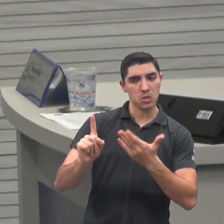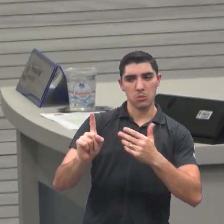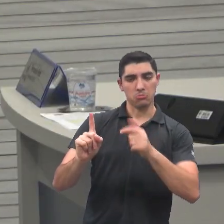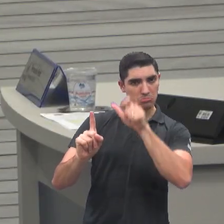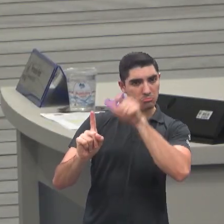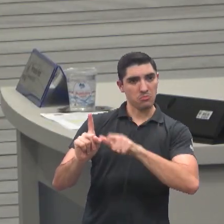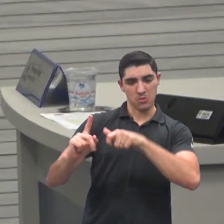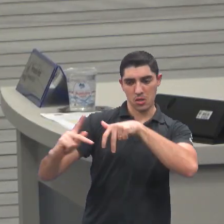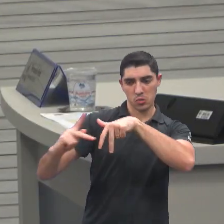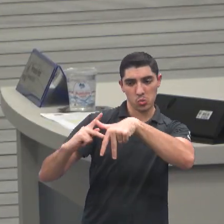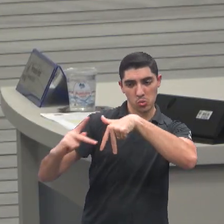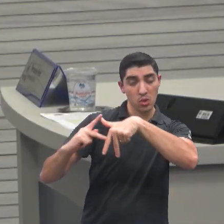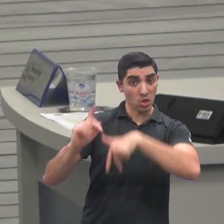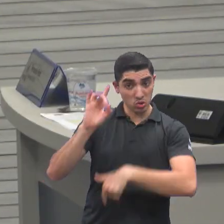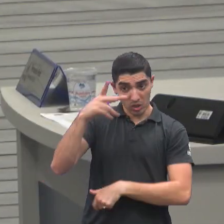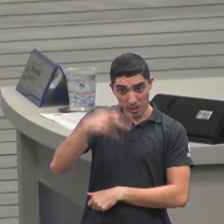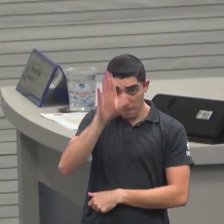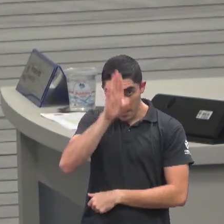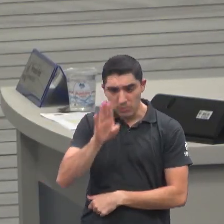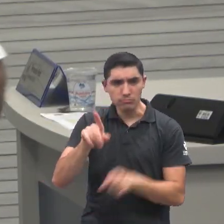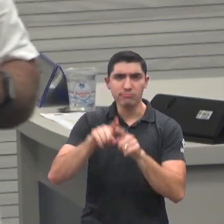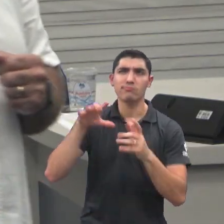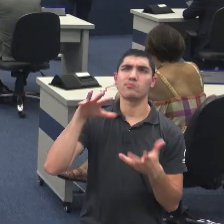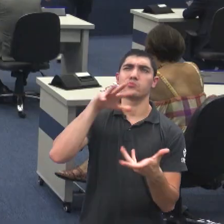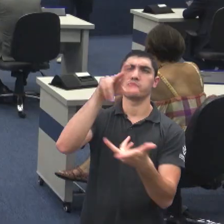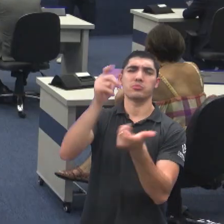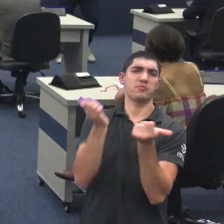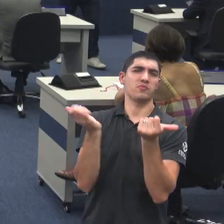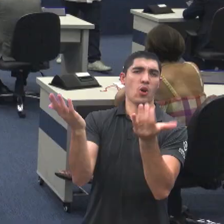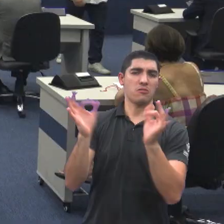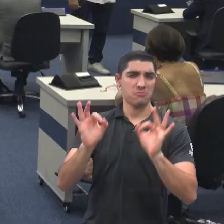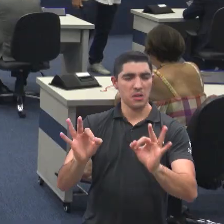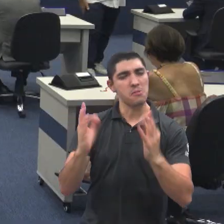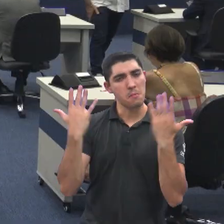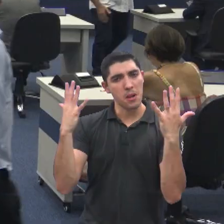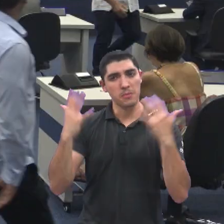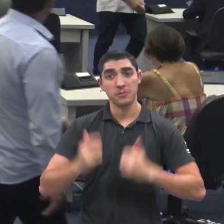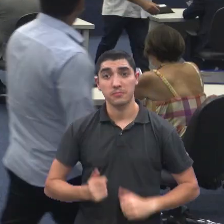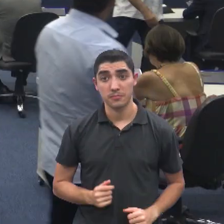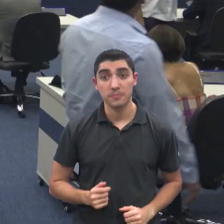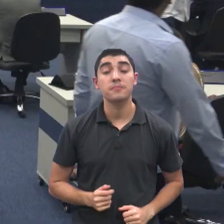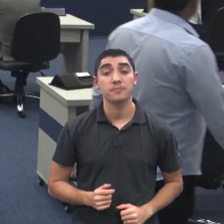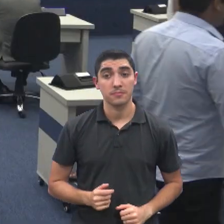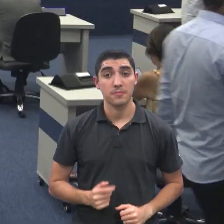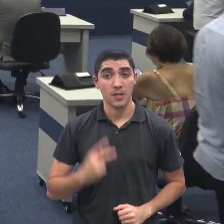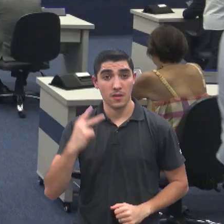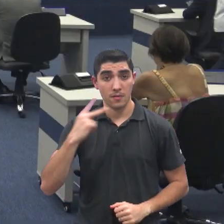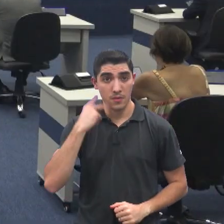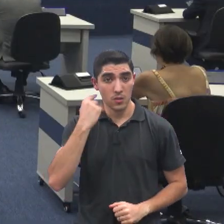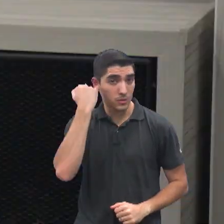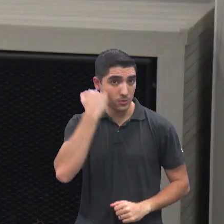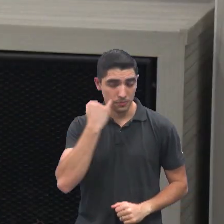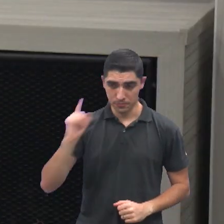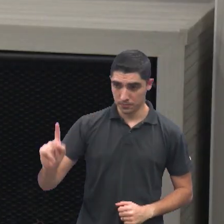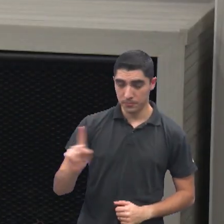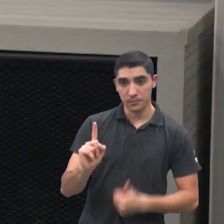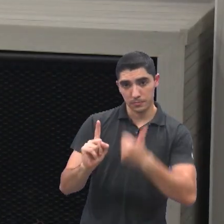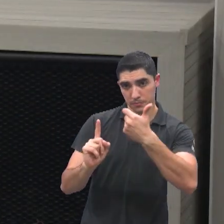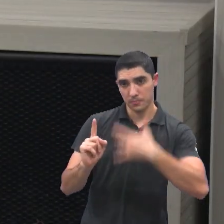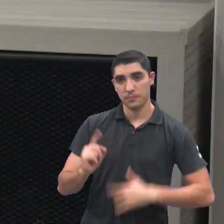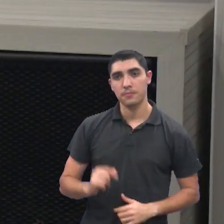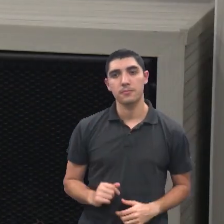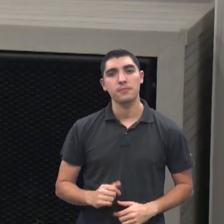não só no Brasil, mas no mundo. Parabéns. Justificativo de votação, vereador José Luiz Nunes. Senhor presidente,